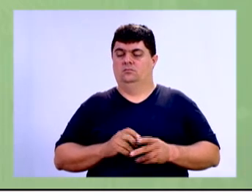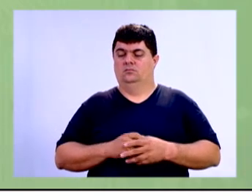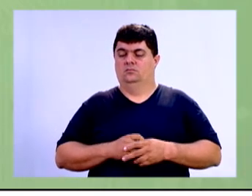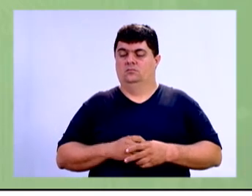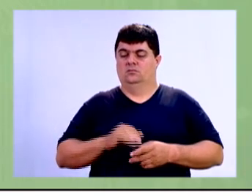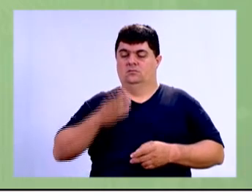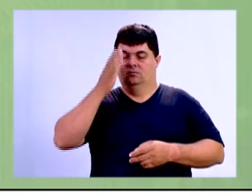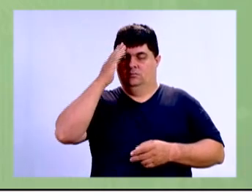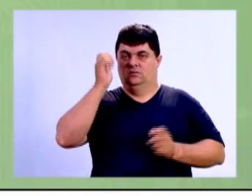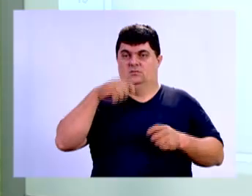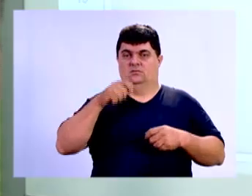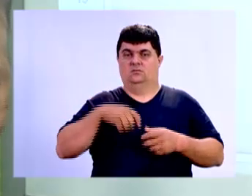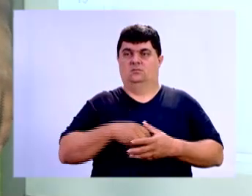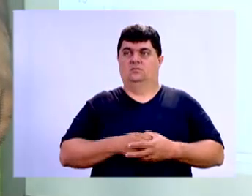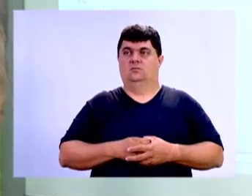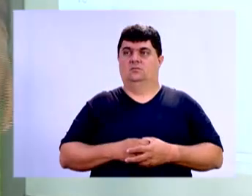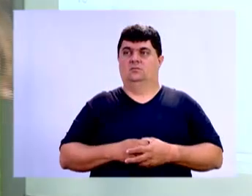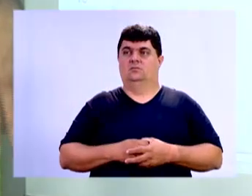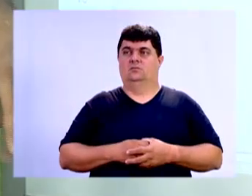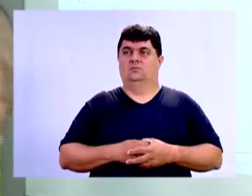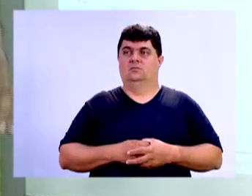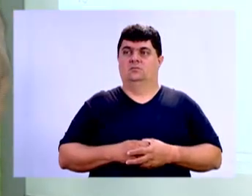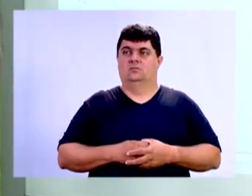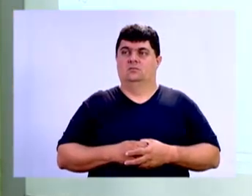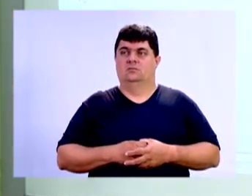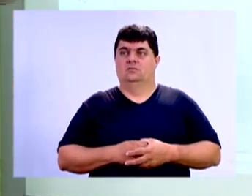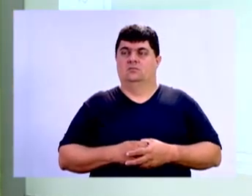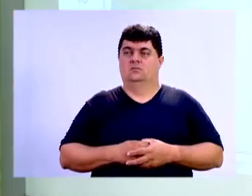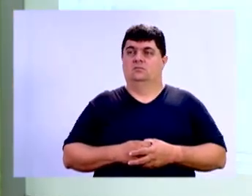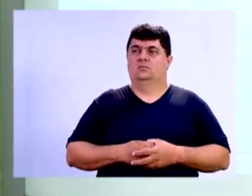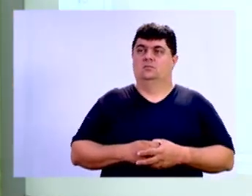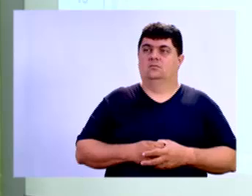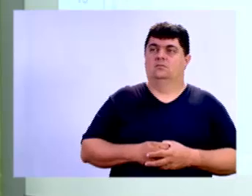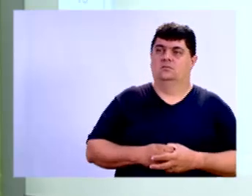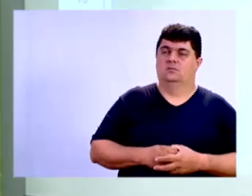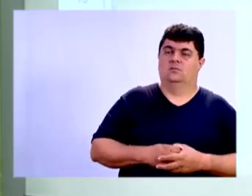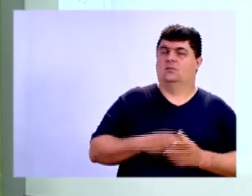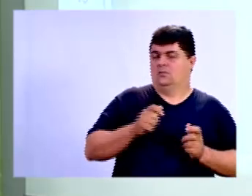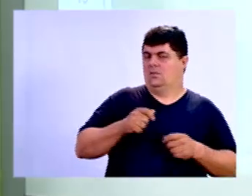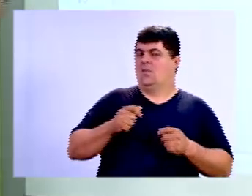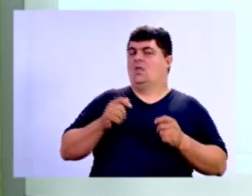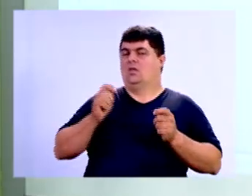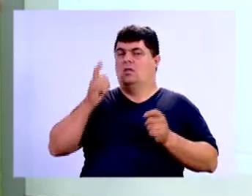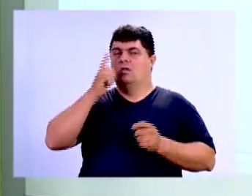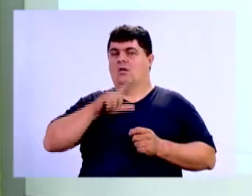já é o suficiente, gente. Com isso eu consigo realmente